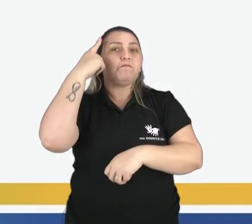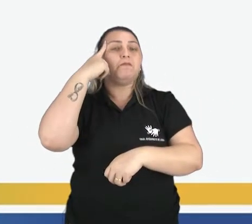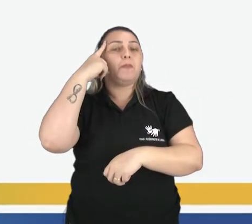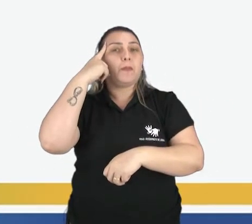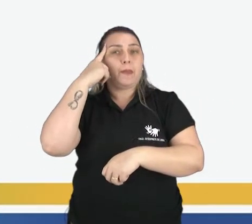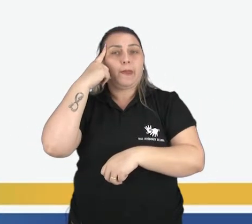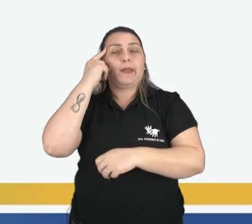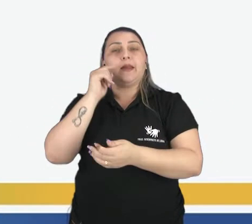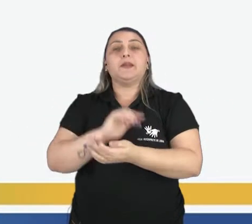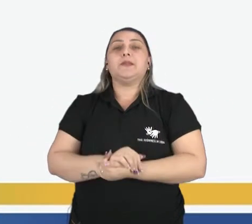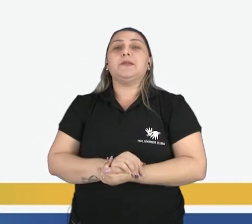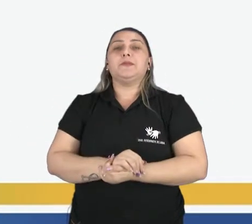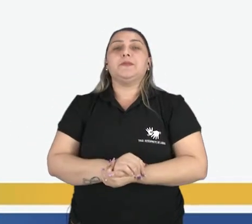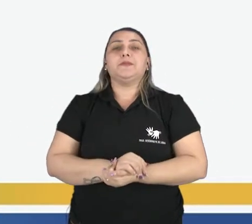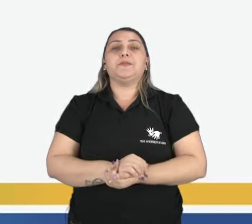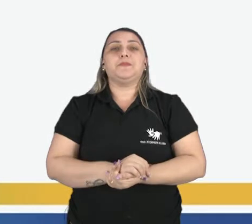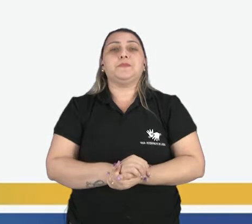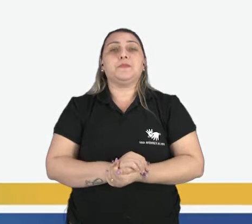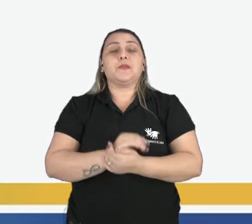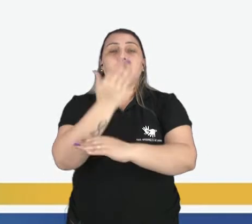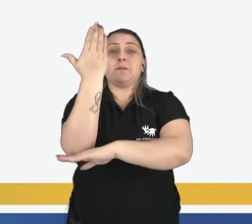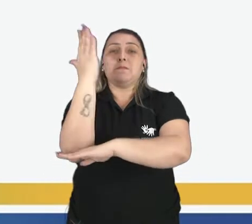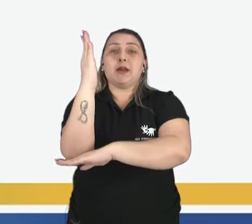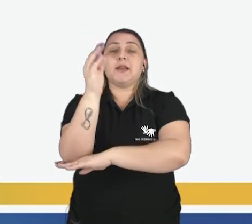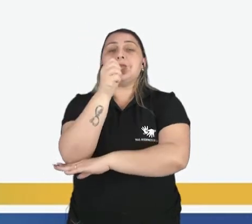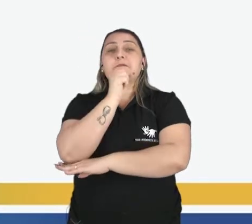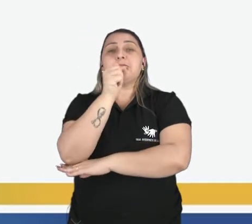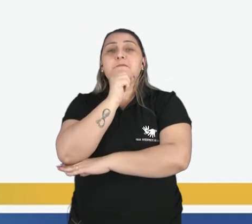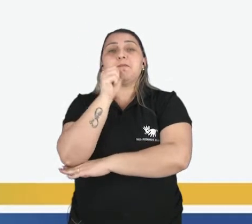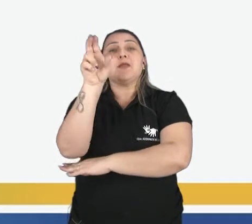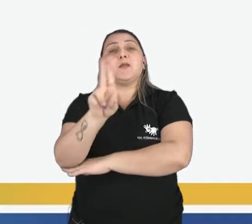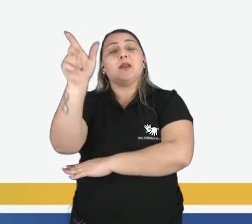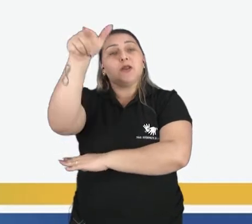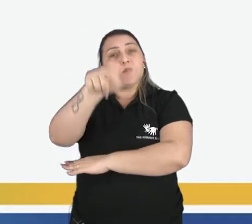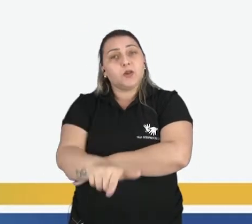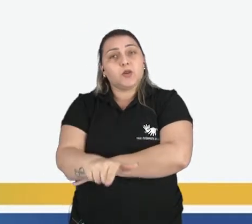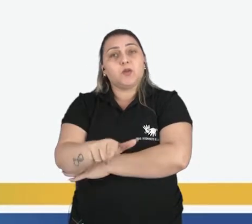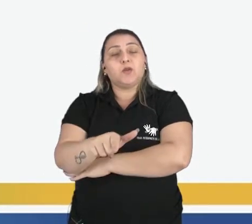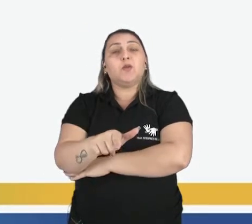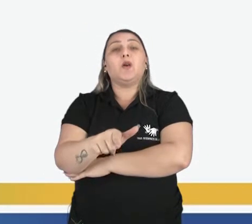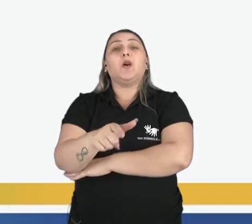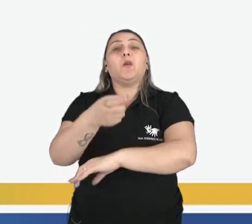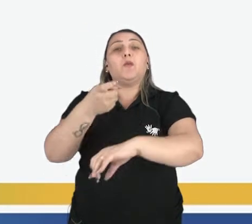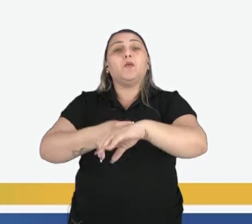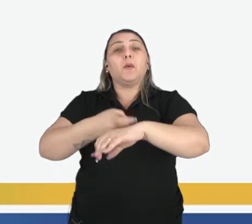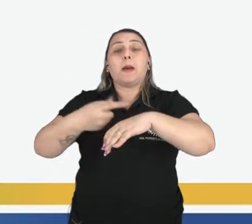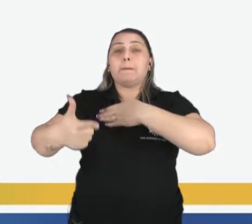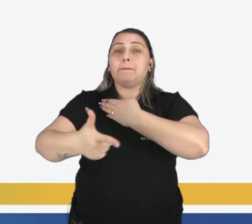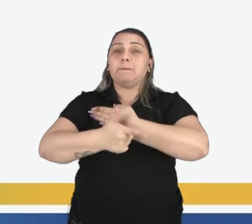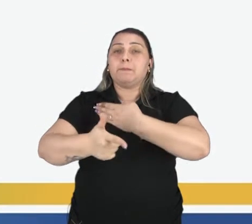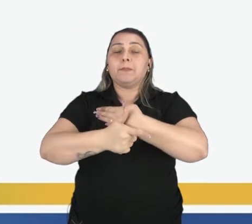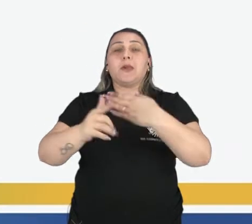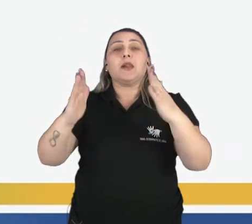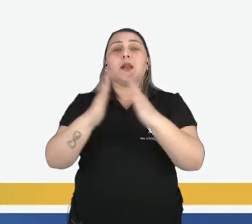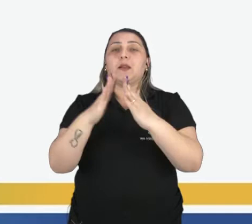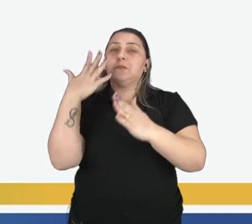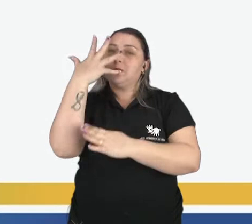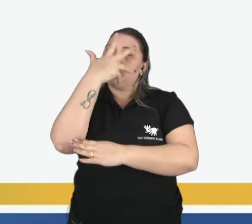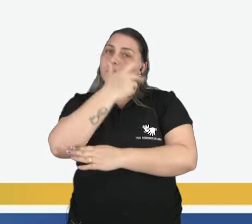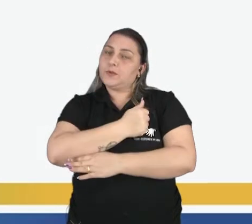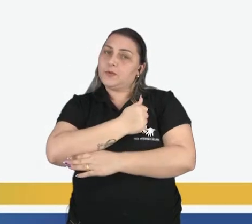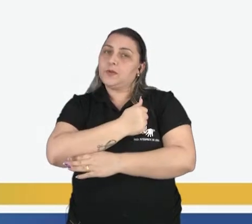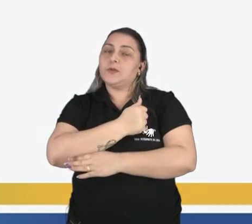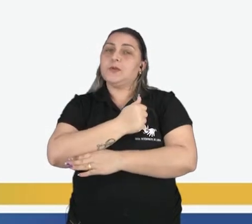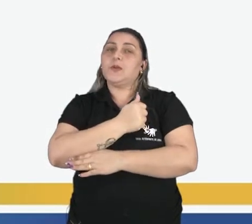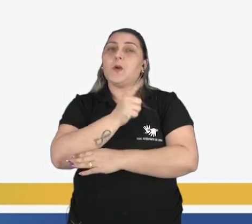Desde apenas madeiras velhas, reutilizáveis, a lona, papelão e casas muito bonitas